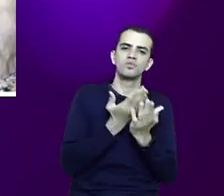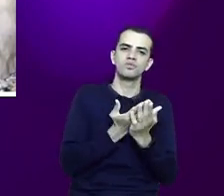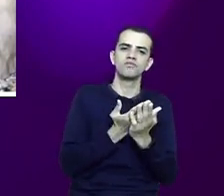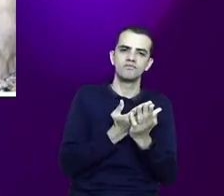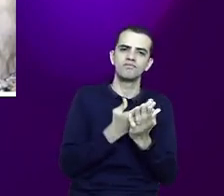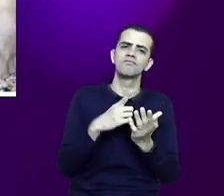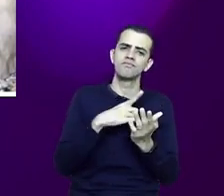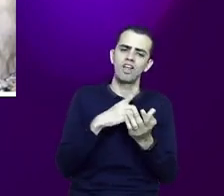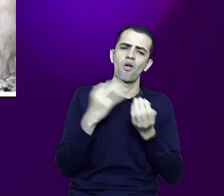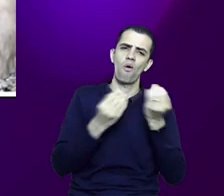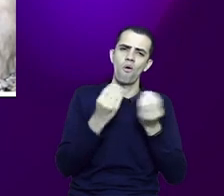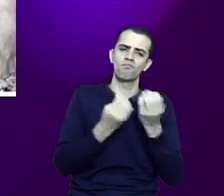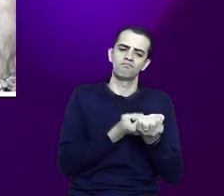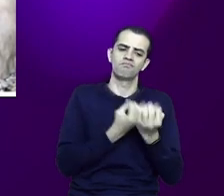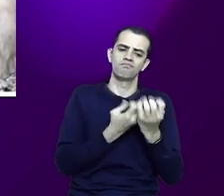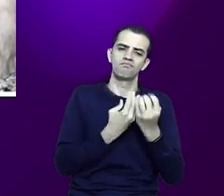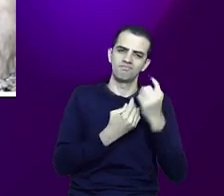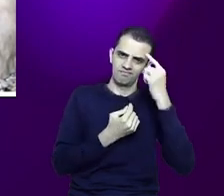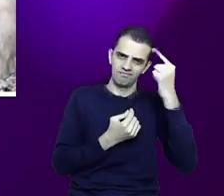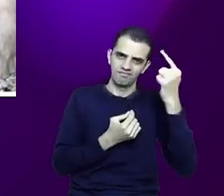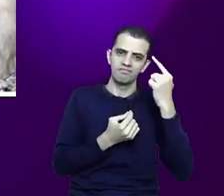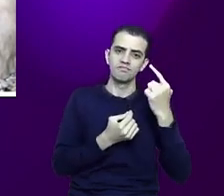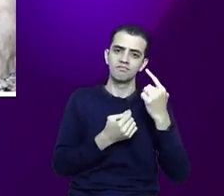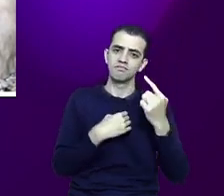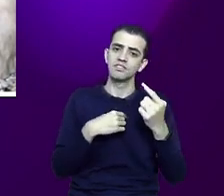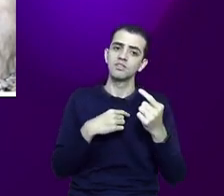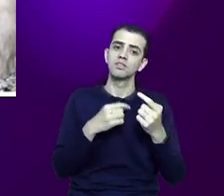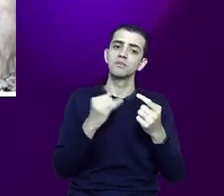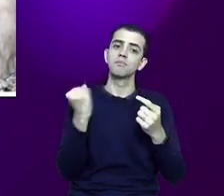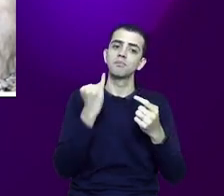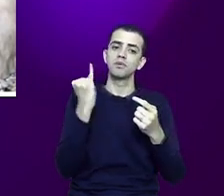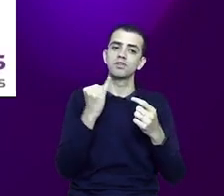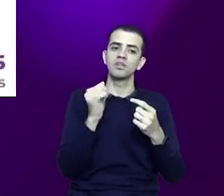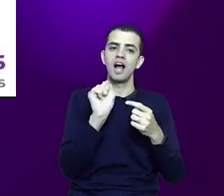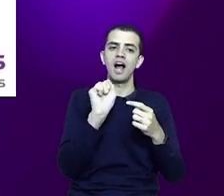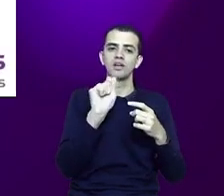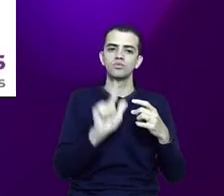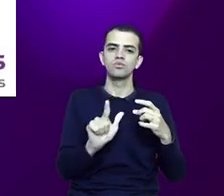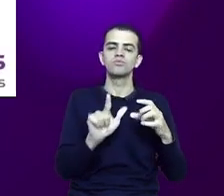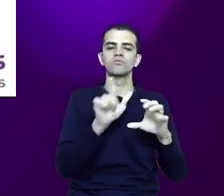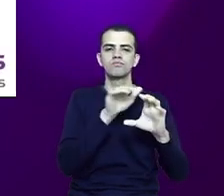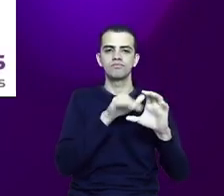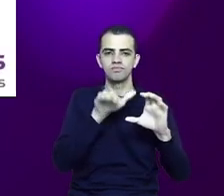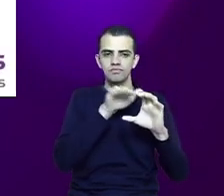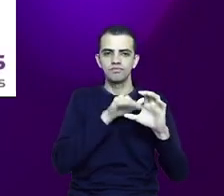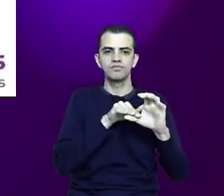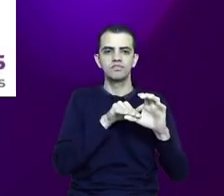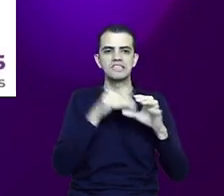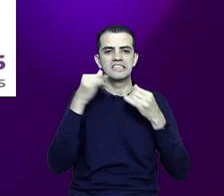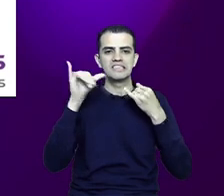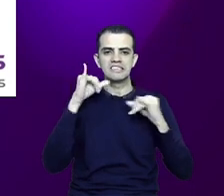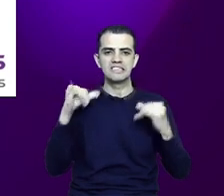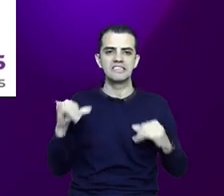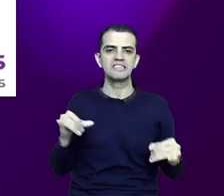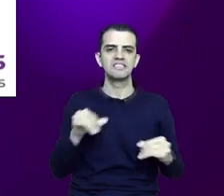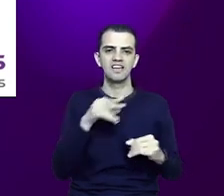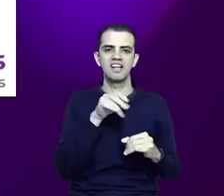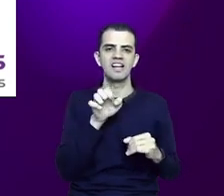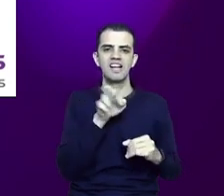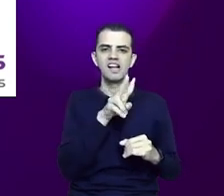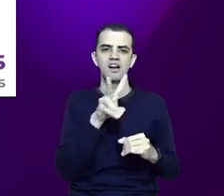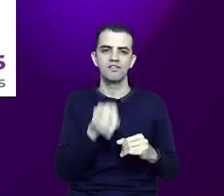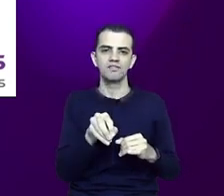de como fazer. Então, o ideal é que a gente fique dentro desse círculo azul, fuja dos nervos. Lógico, quando eu tenho uma